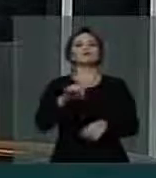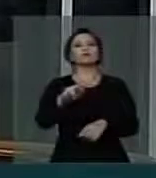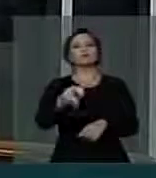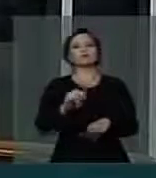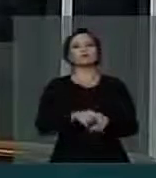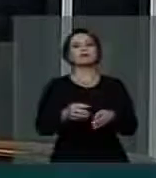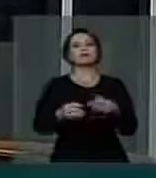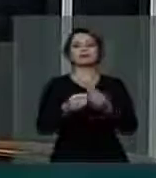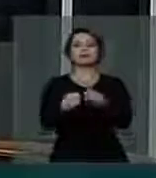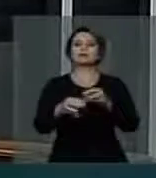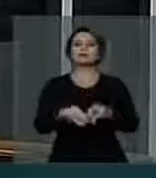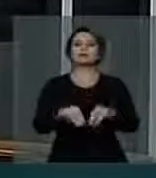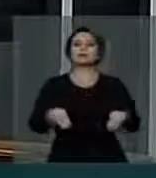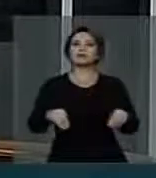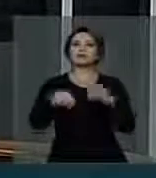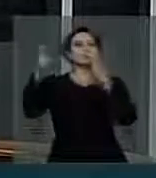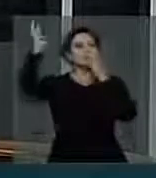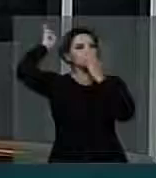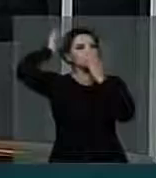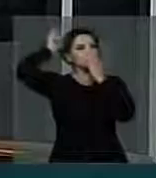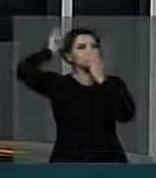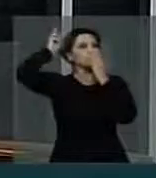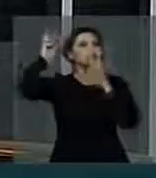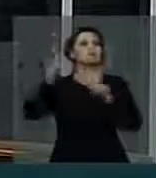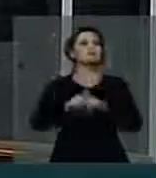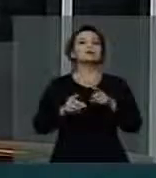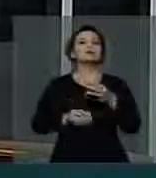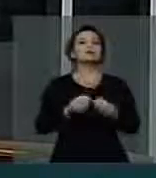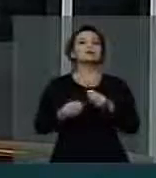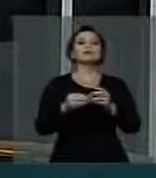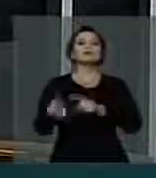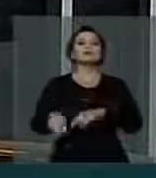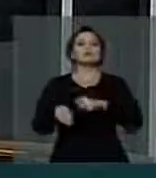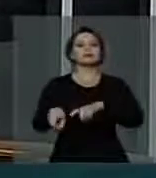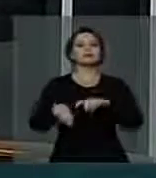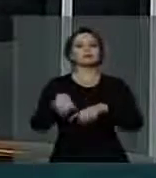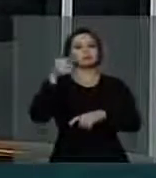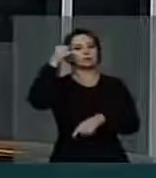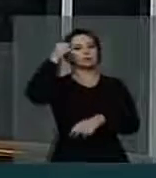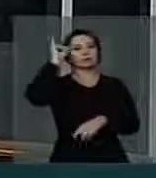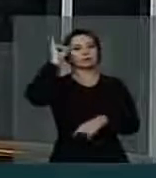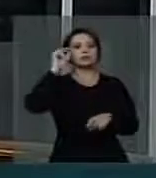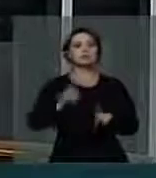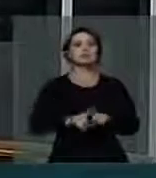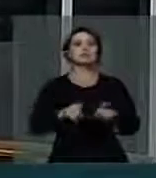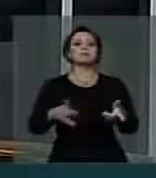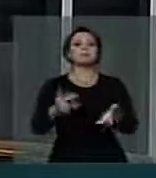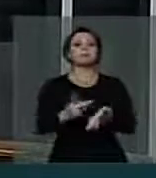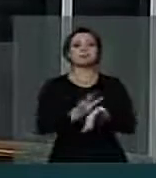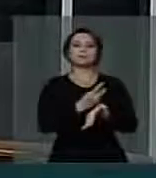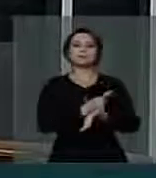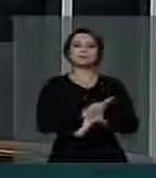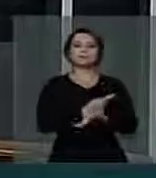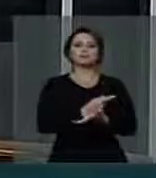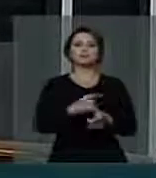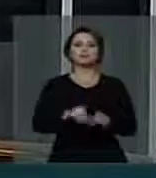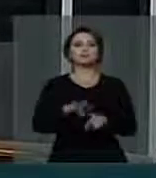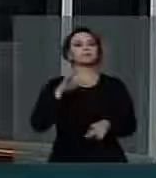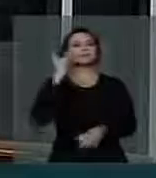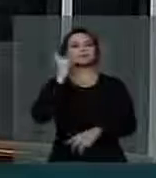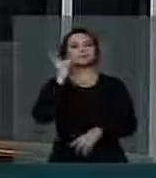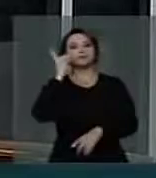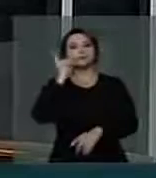territórios indígenas para os latifundiários e fazendeiros. Mas, infelizmente, deputado